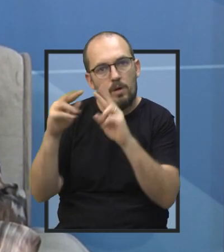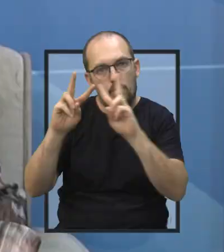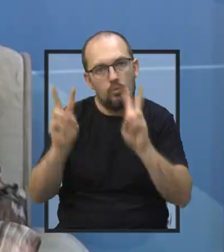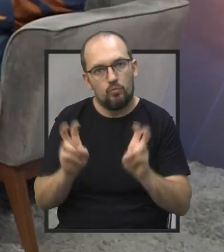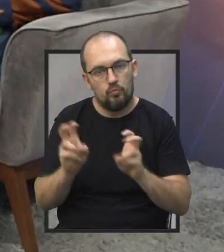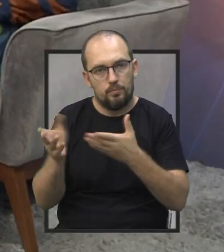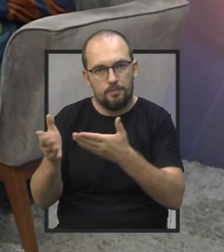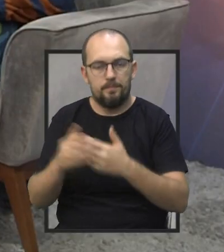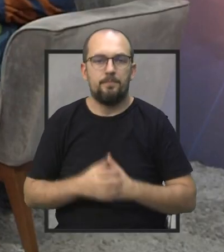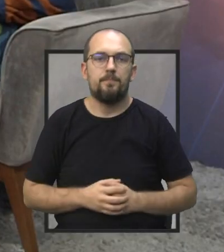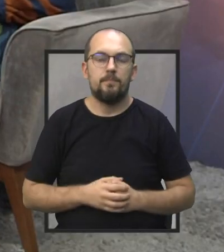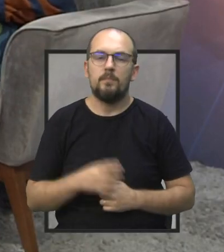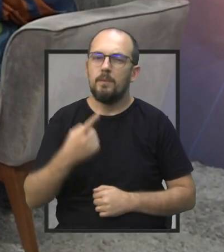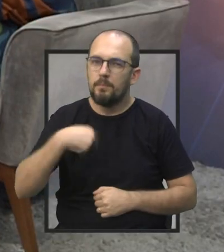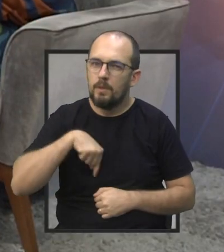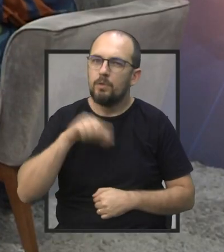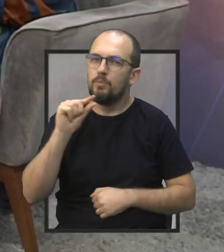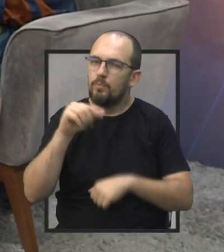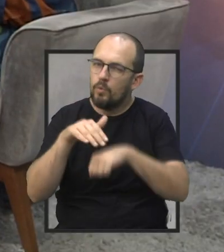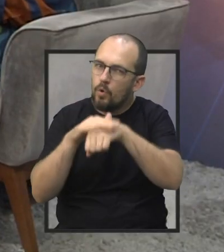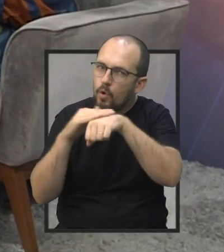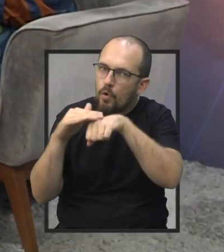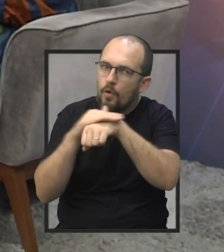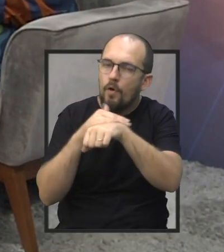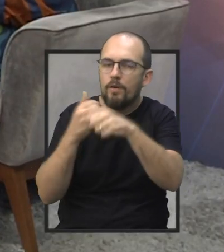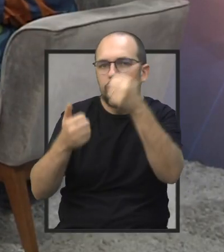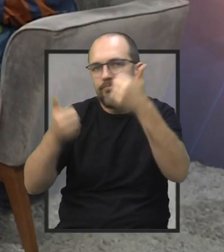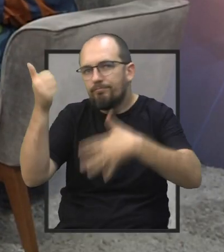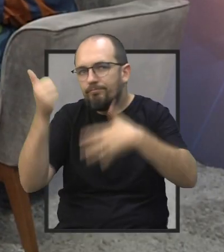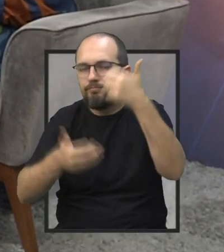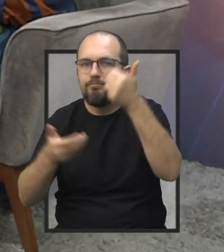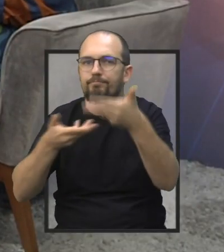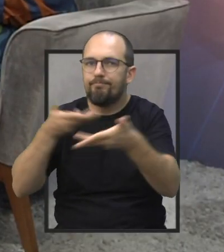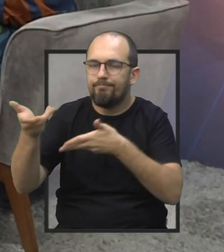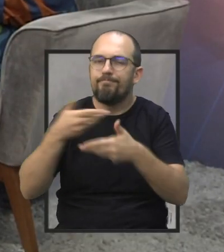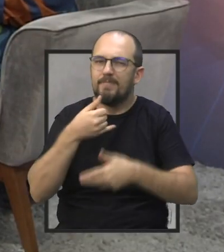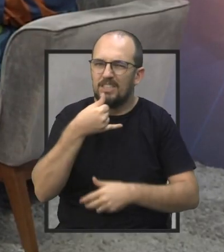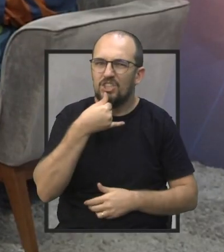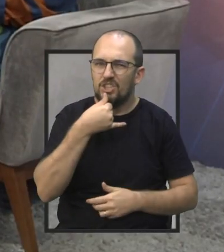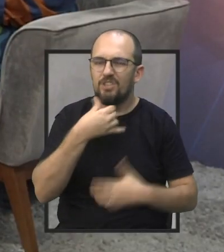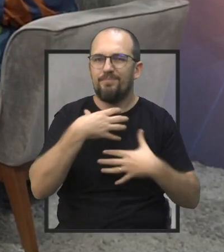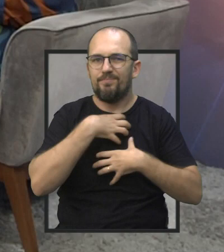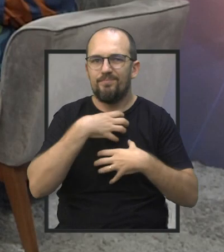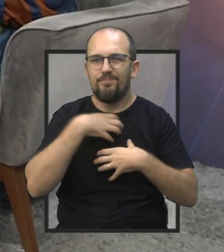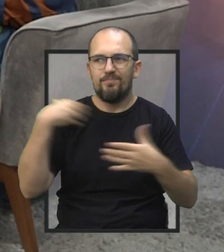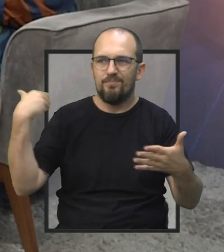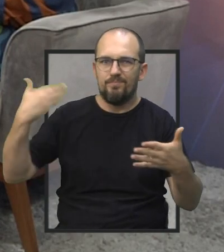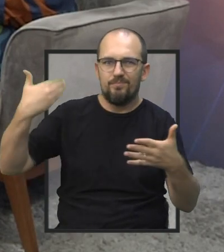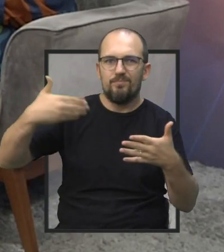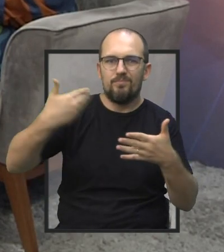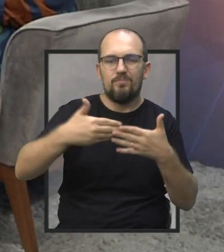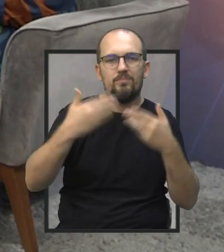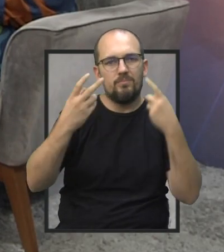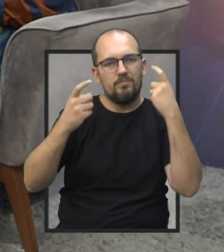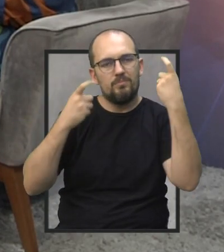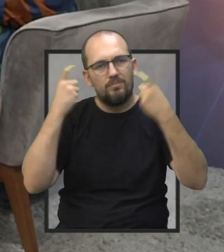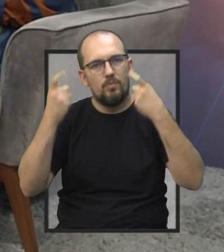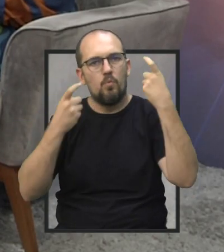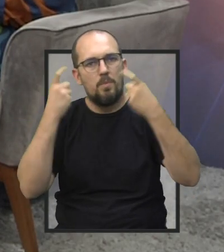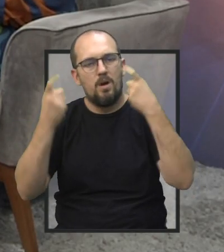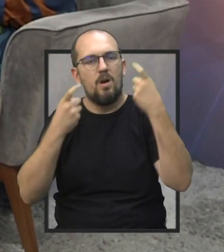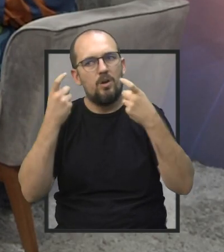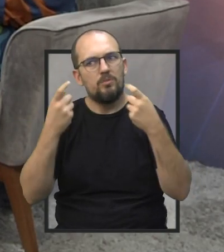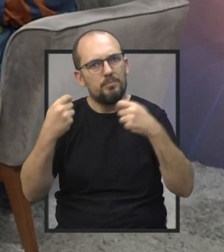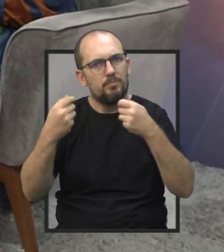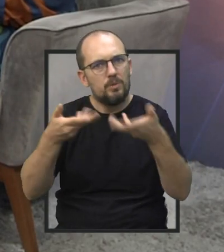esse assunto. E para a gente trocar uma ideia sobre esse assunto, esses números que são tão tristes, né, e que a gente fica